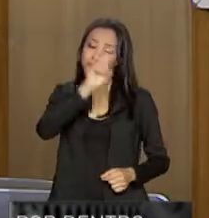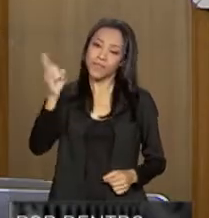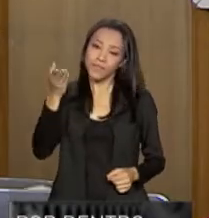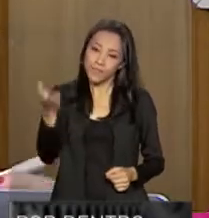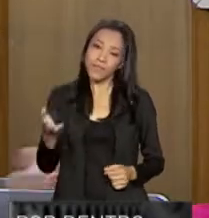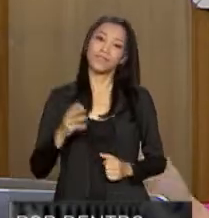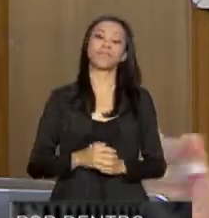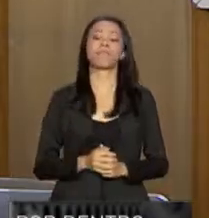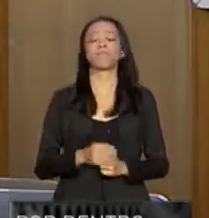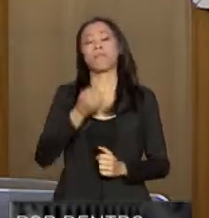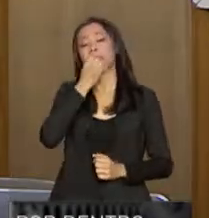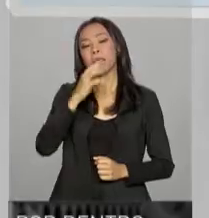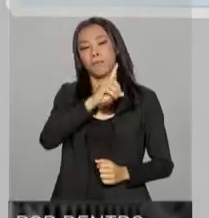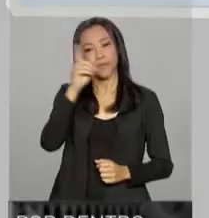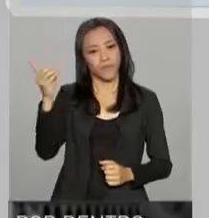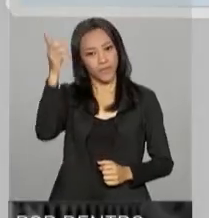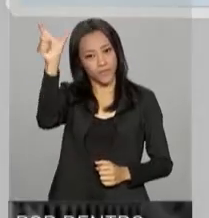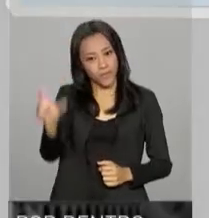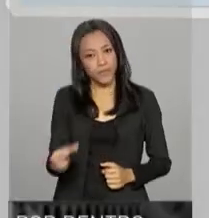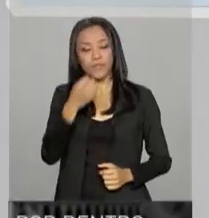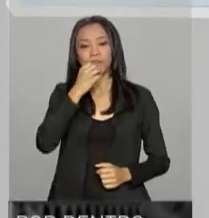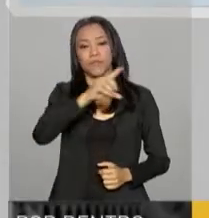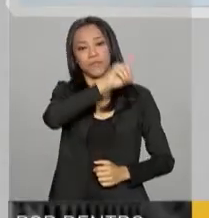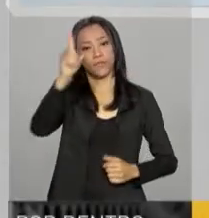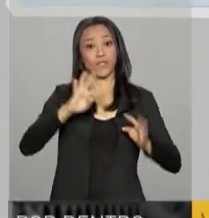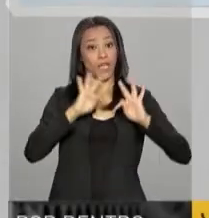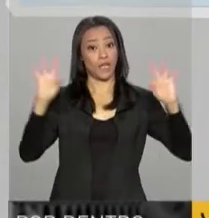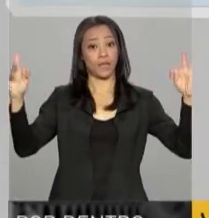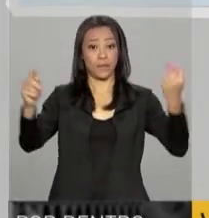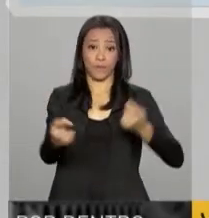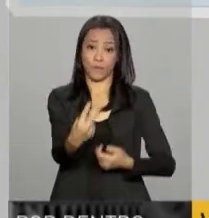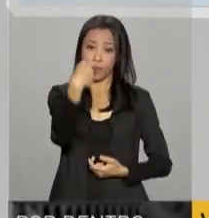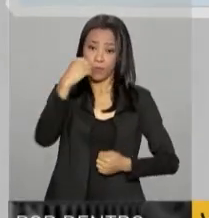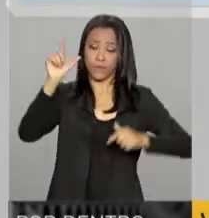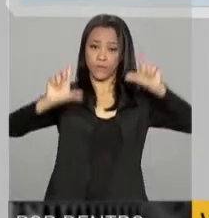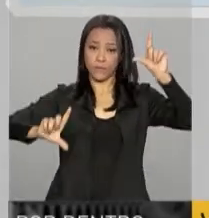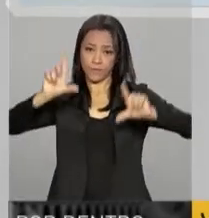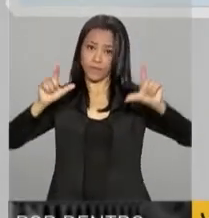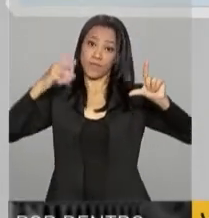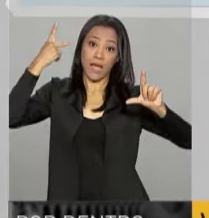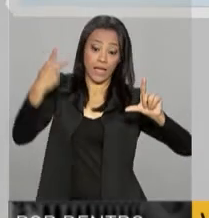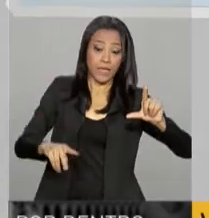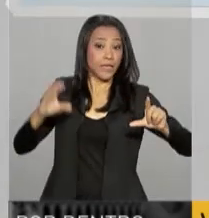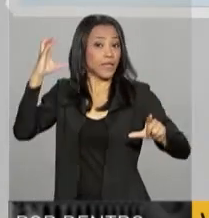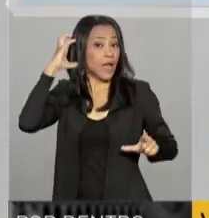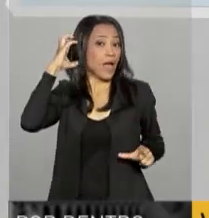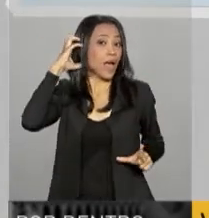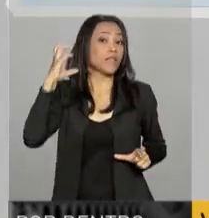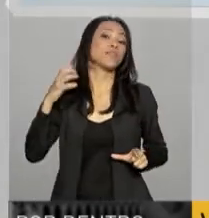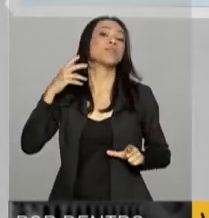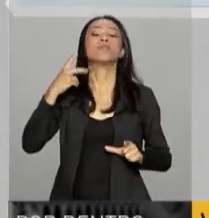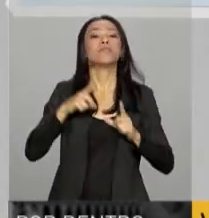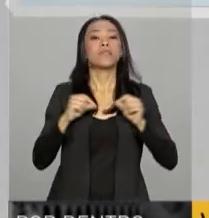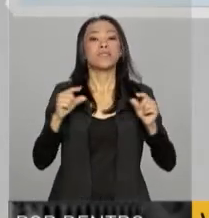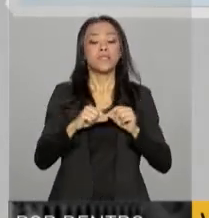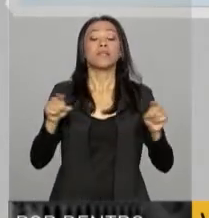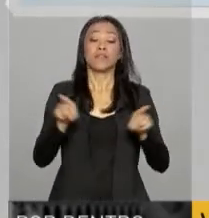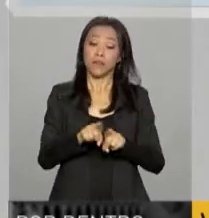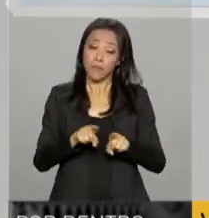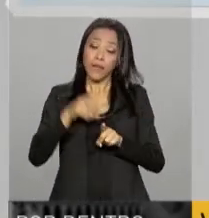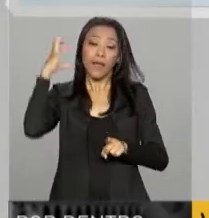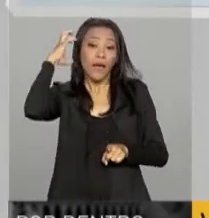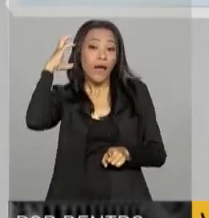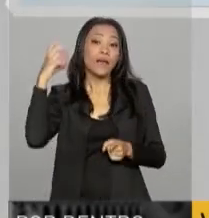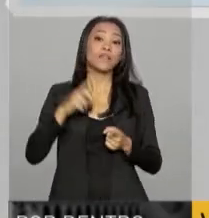também carro muito bom dia a todos os ouvintes além da rádio nacional de brasília também nessa entrevista à rádio nacional